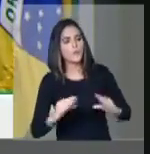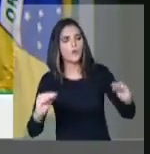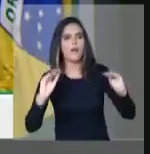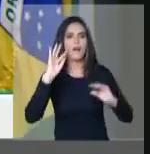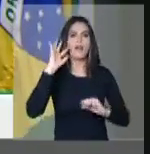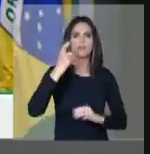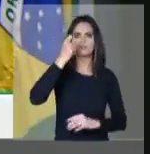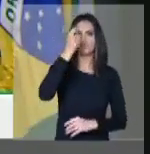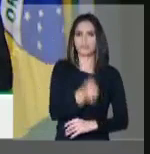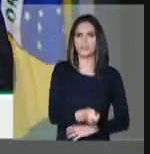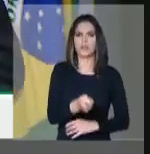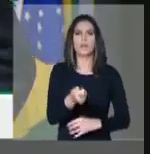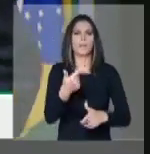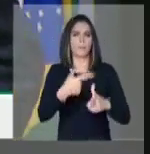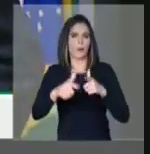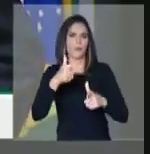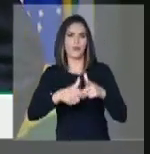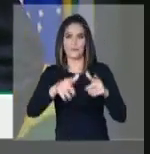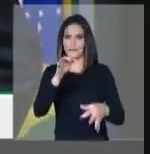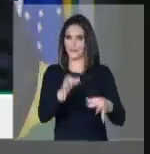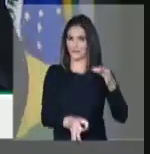judiciais